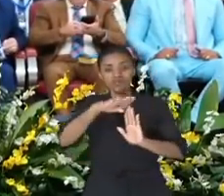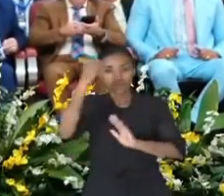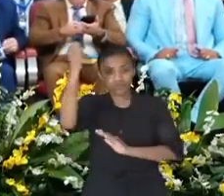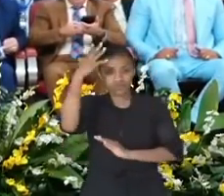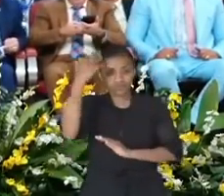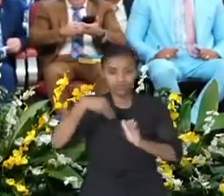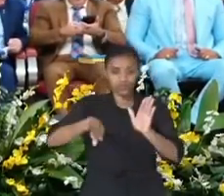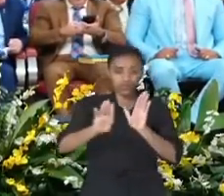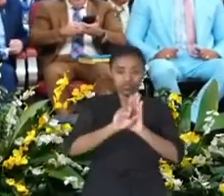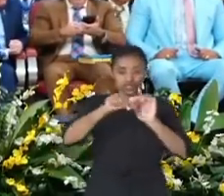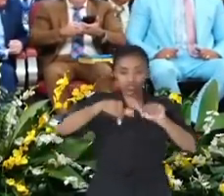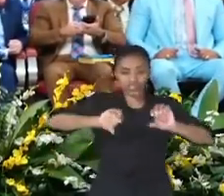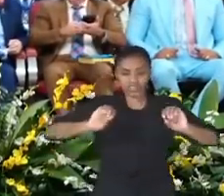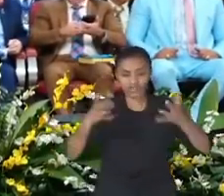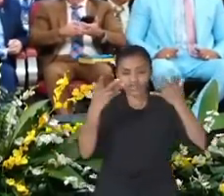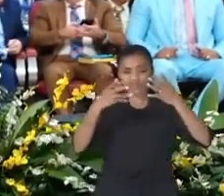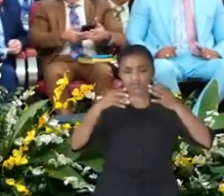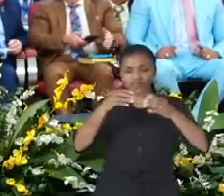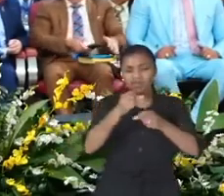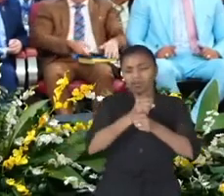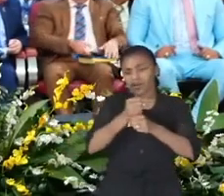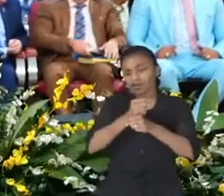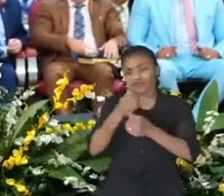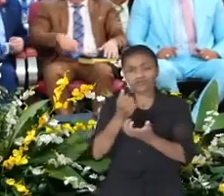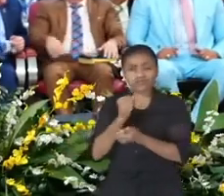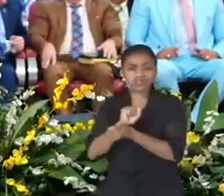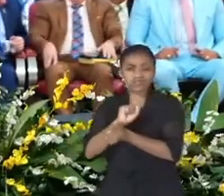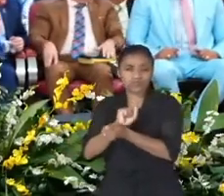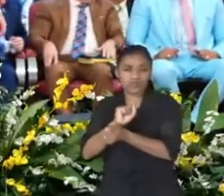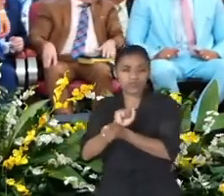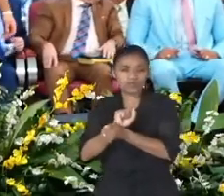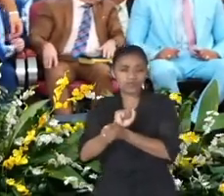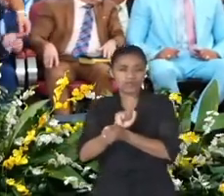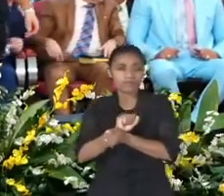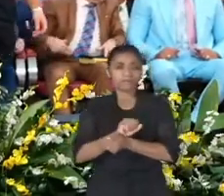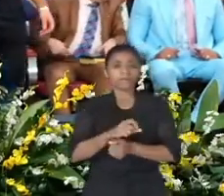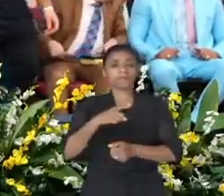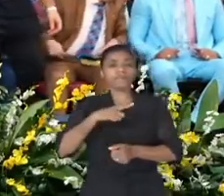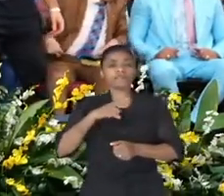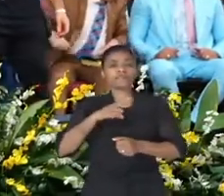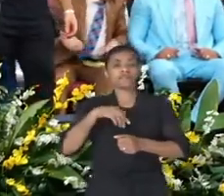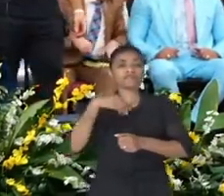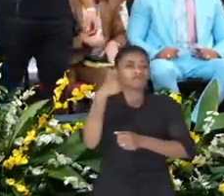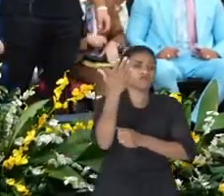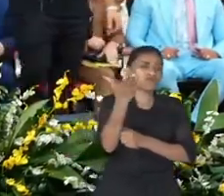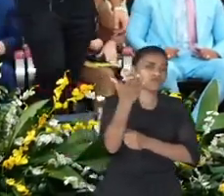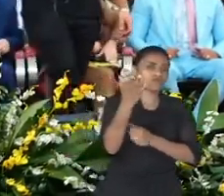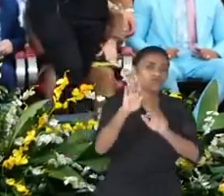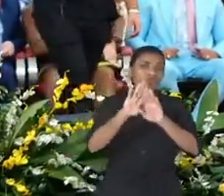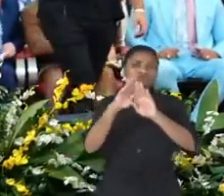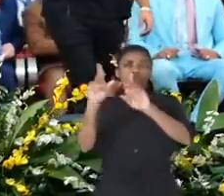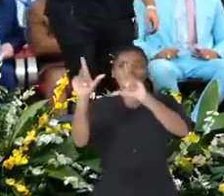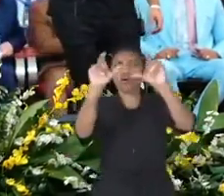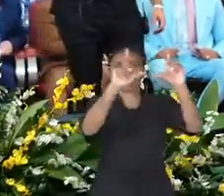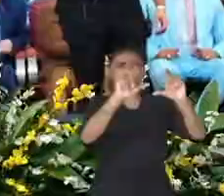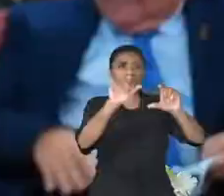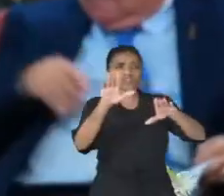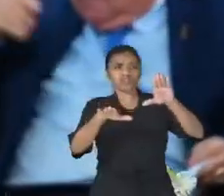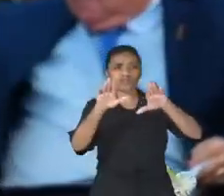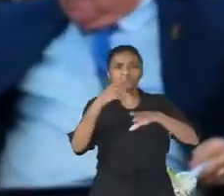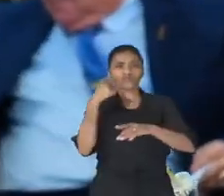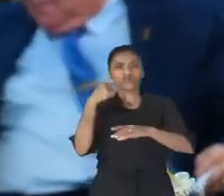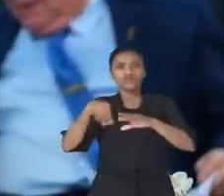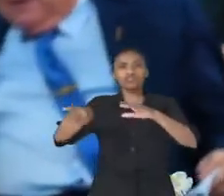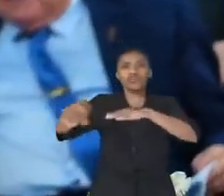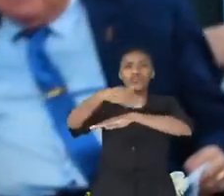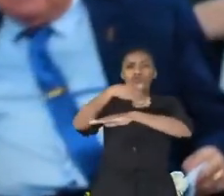nessa festa, depois de anos Ele te esperando aqui, Ele estava em uma dessas portas, ou talvez estava em todas. Quando você passou